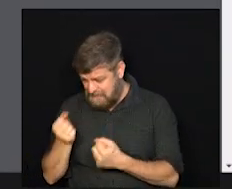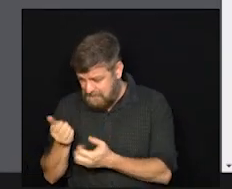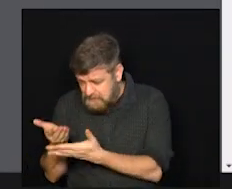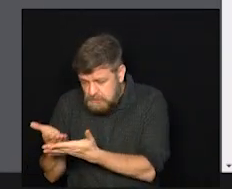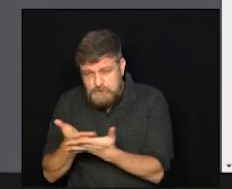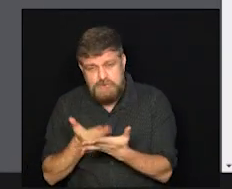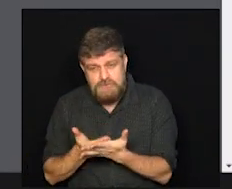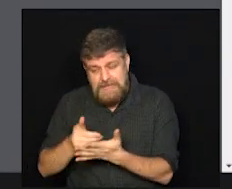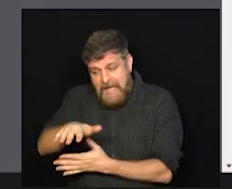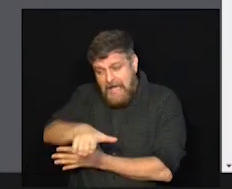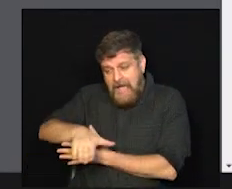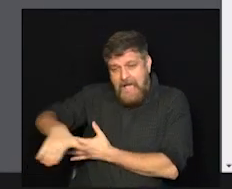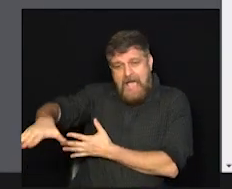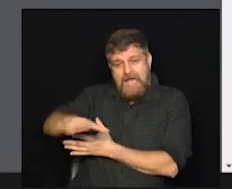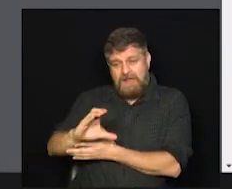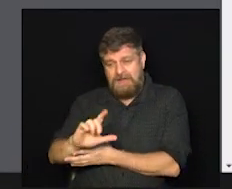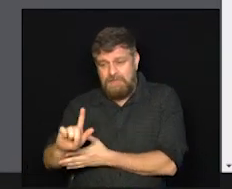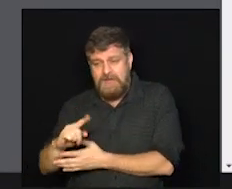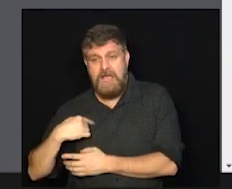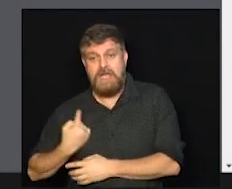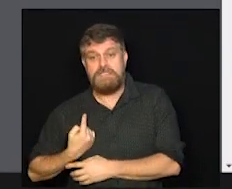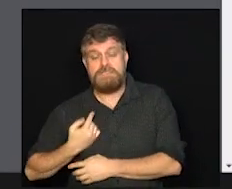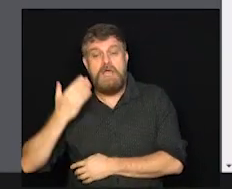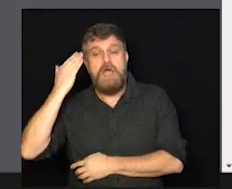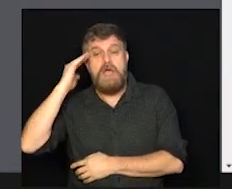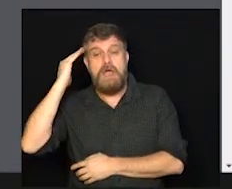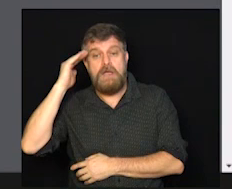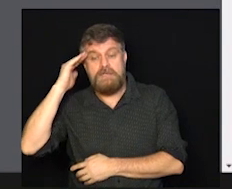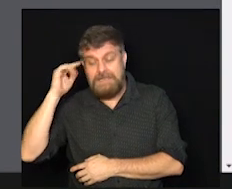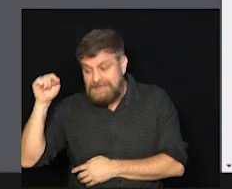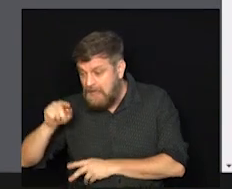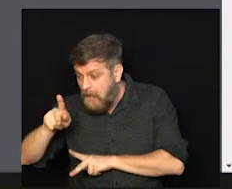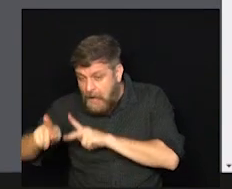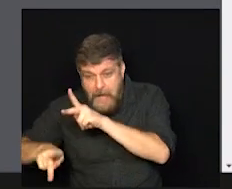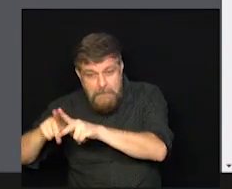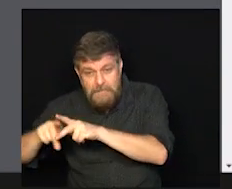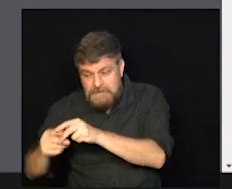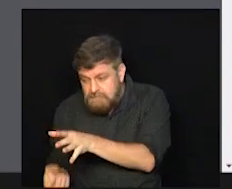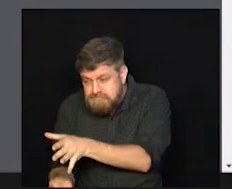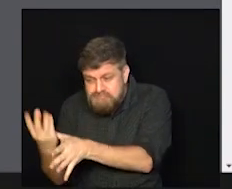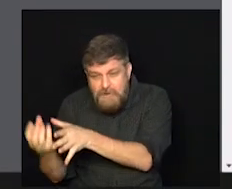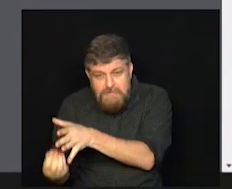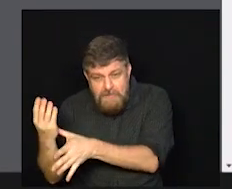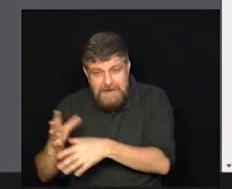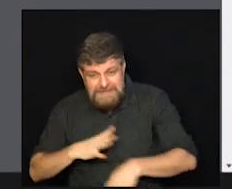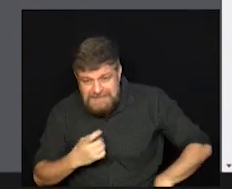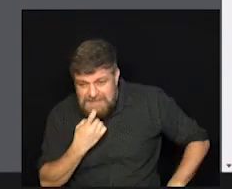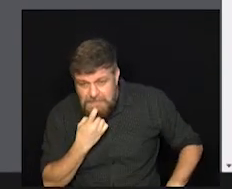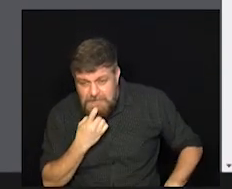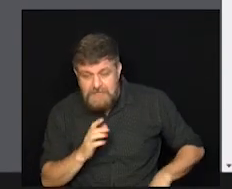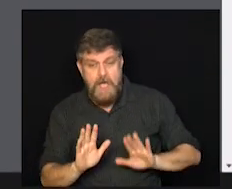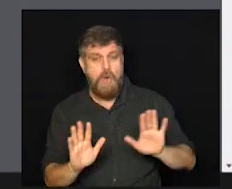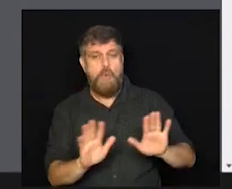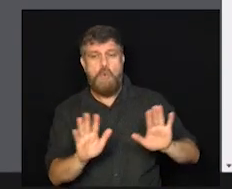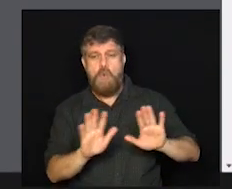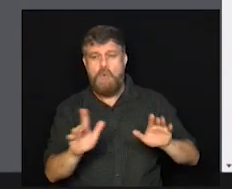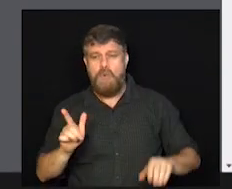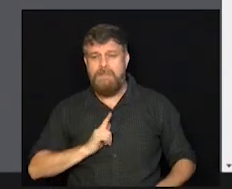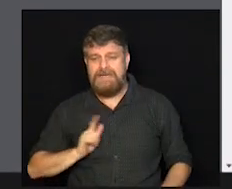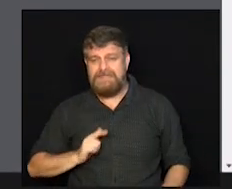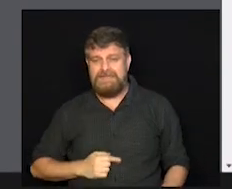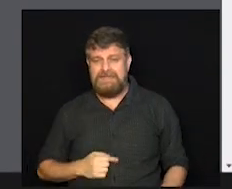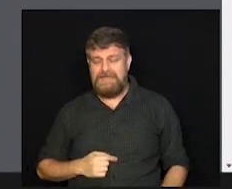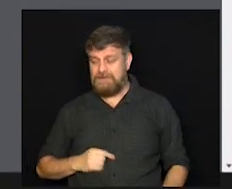religiosidade do Campo Grande, conseguimos entender que não é uma população que nasce no município de Campinas, mas é uma população que vem